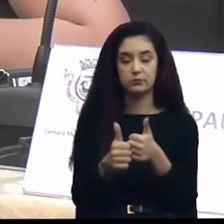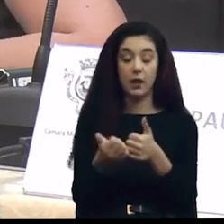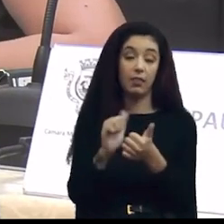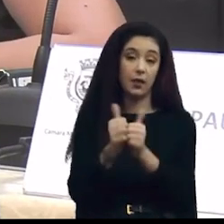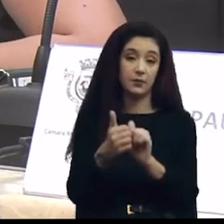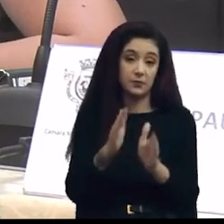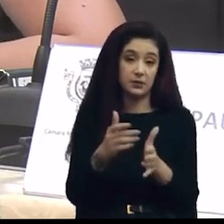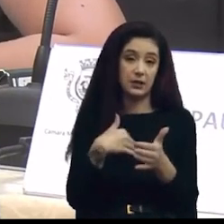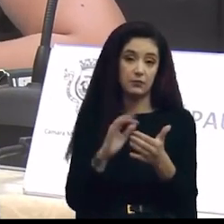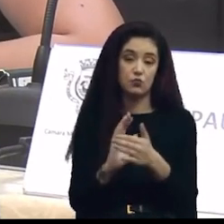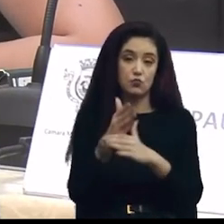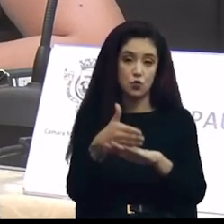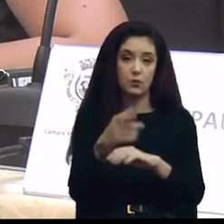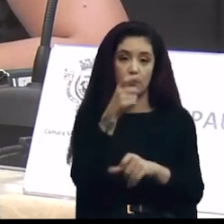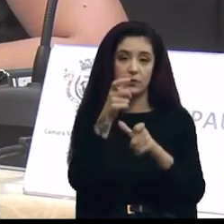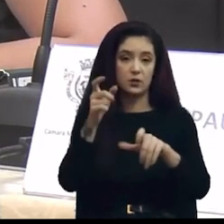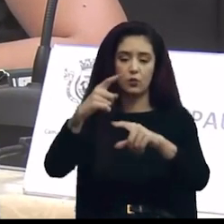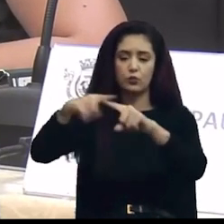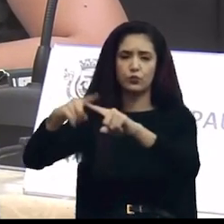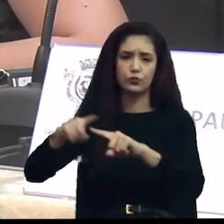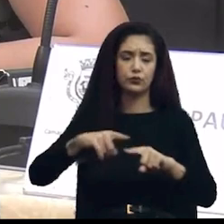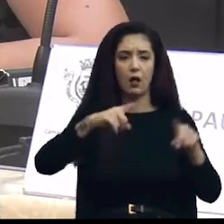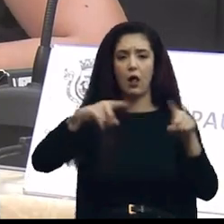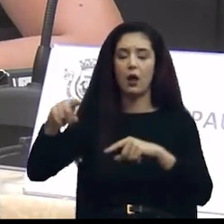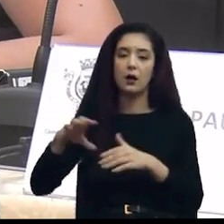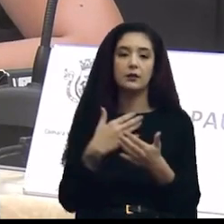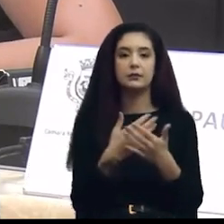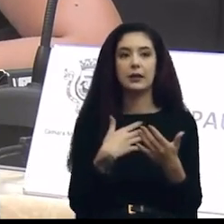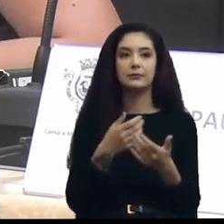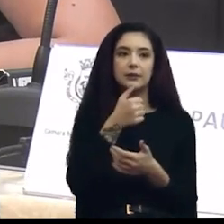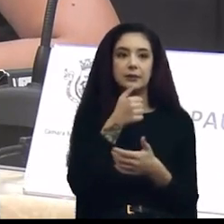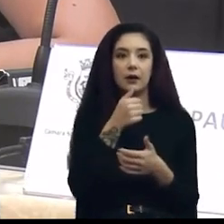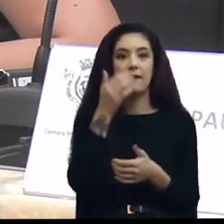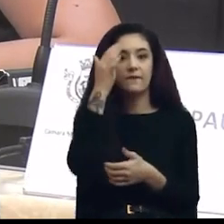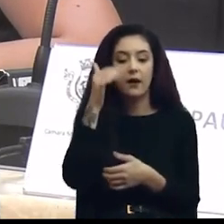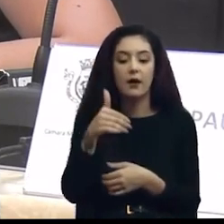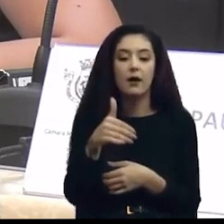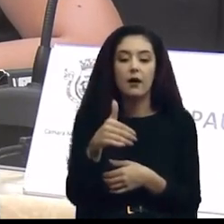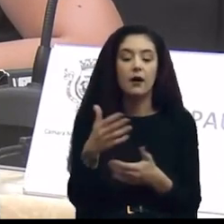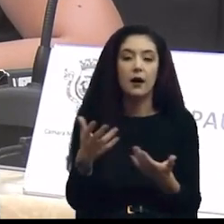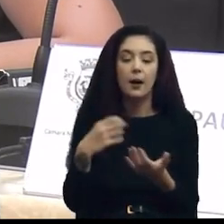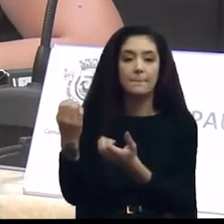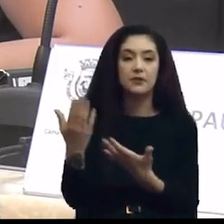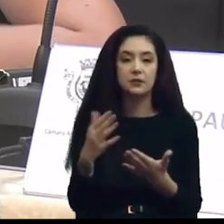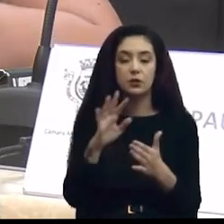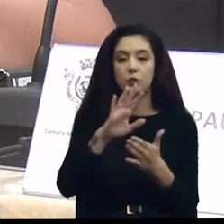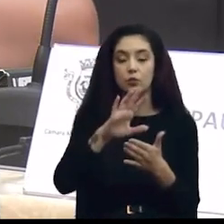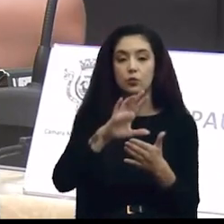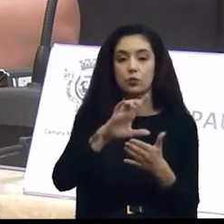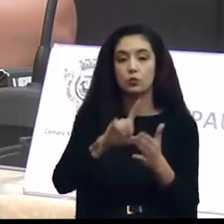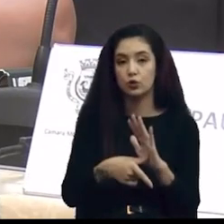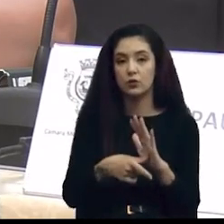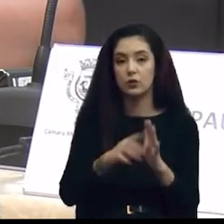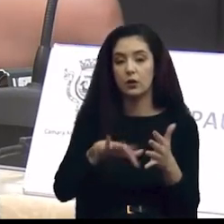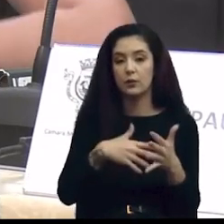e deem acesso a uma população diversa. Por todas essas razões, aguardamos com muita expectativa a apresentação do projeto Plano